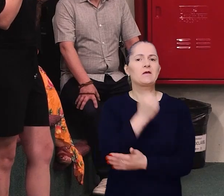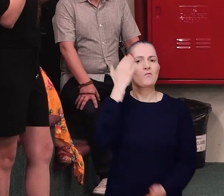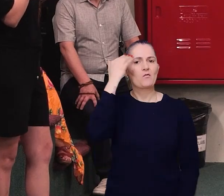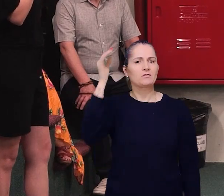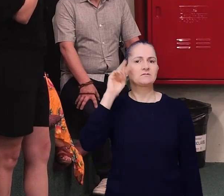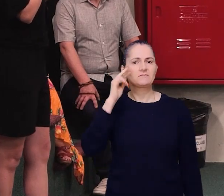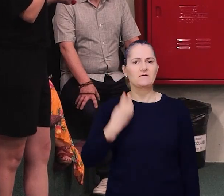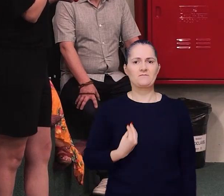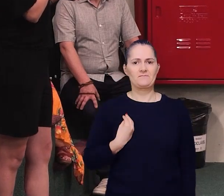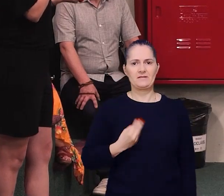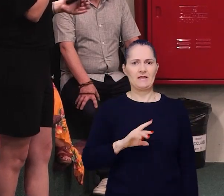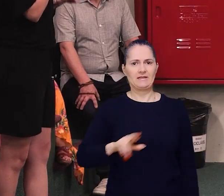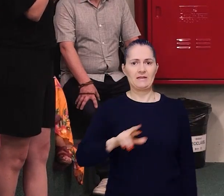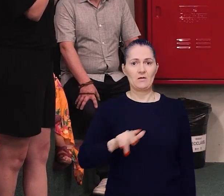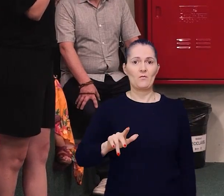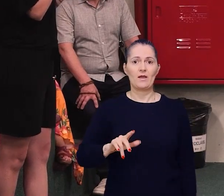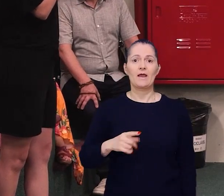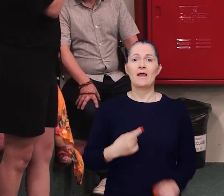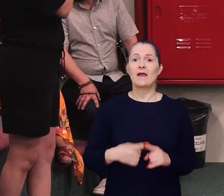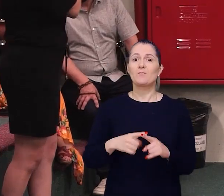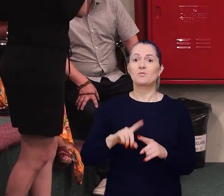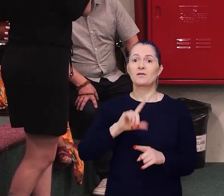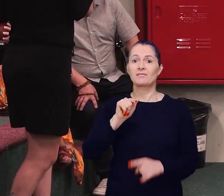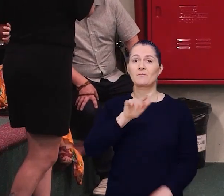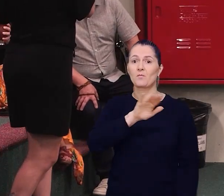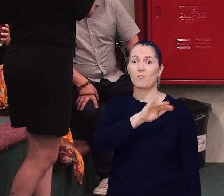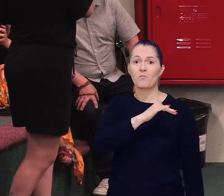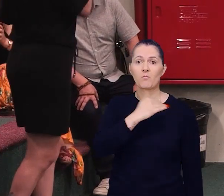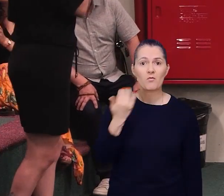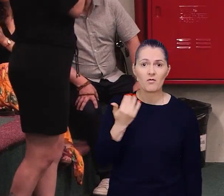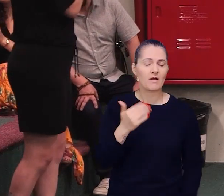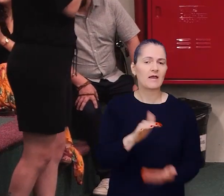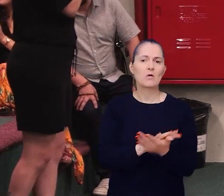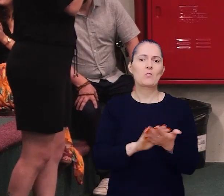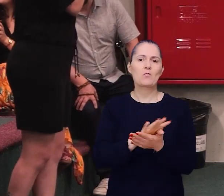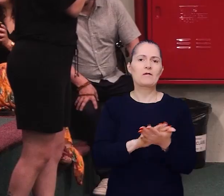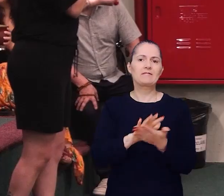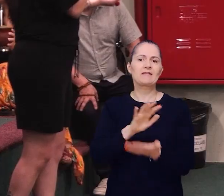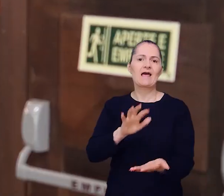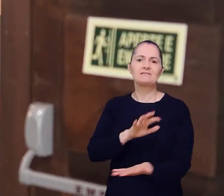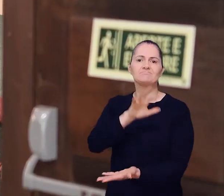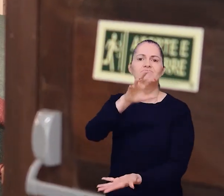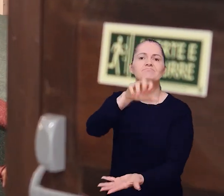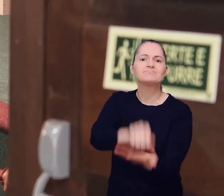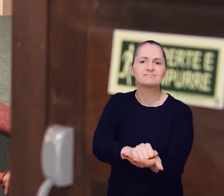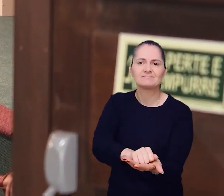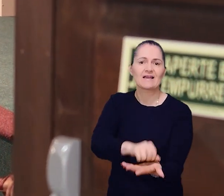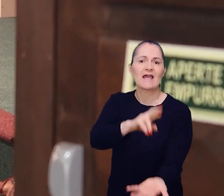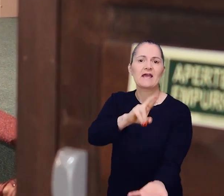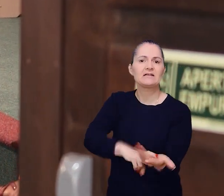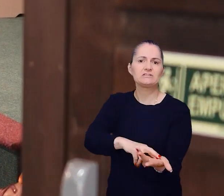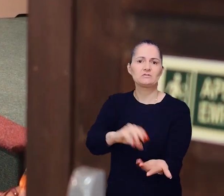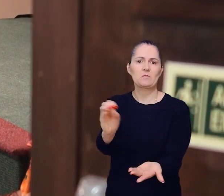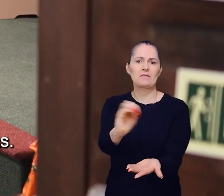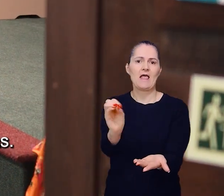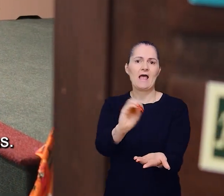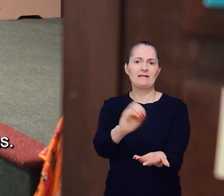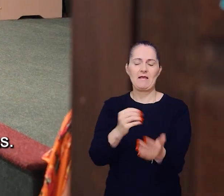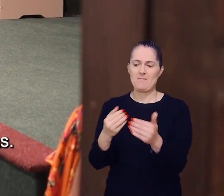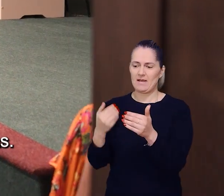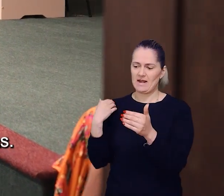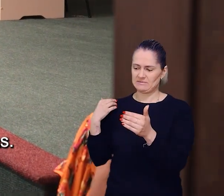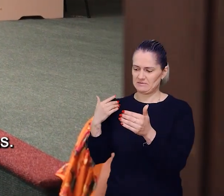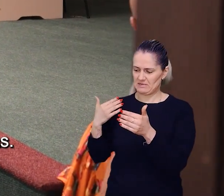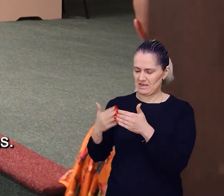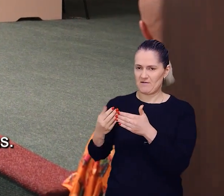e reconhecimento em vida. É que depois da existência delas, ninguém registrou, né? Elas foram silenciadas, as suas